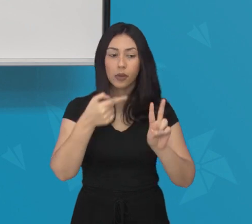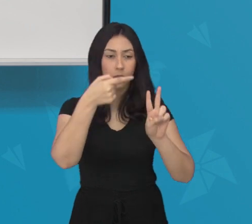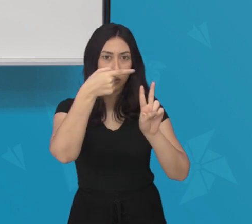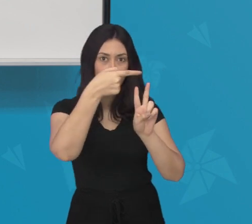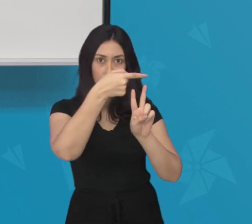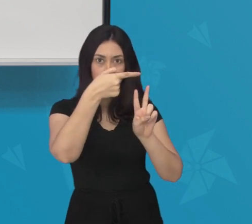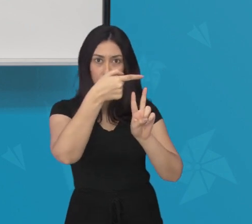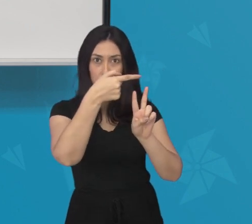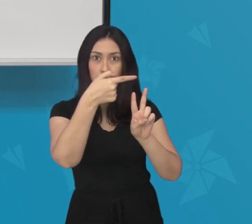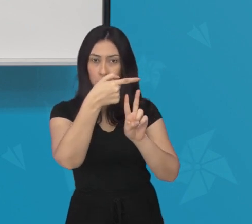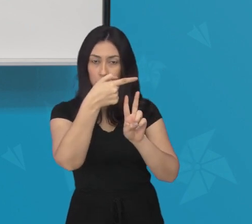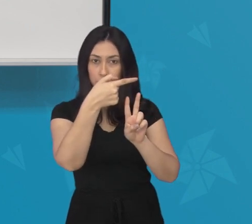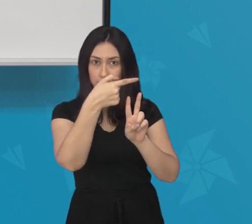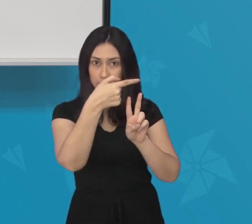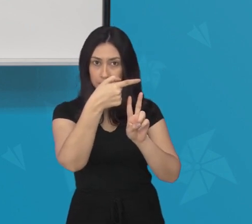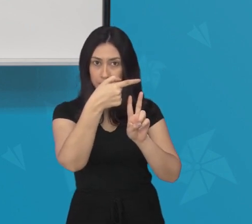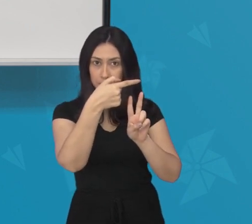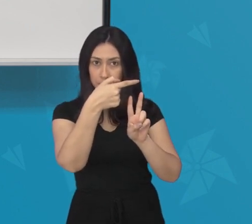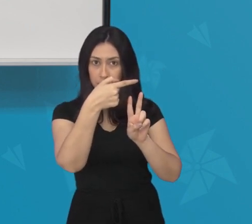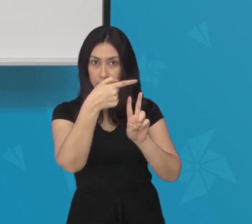vetor,